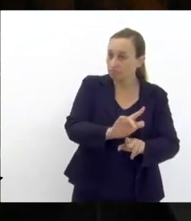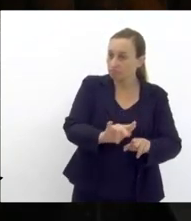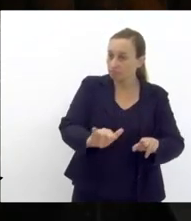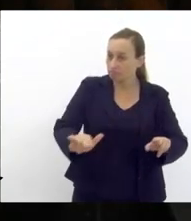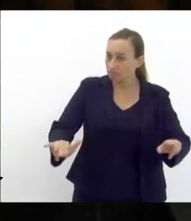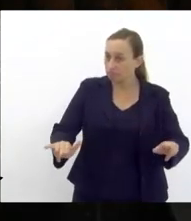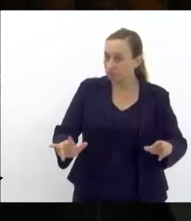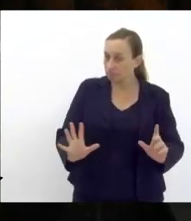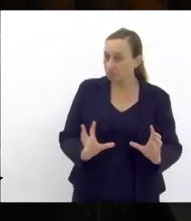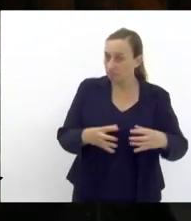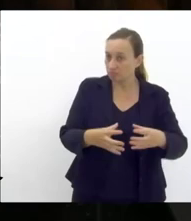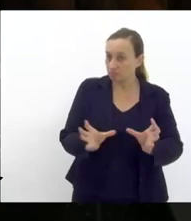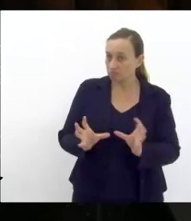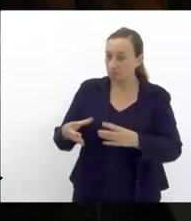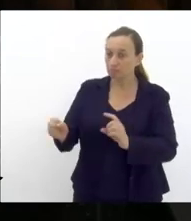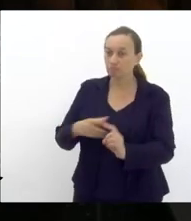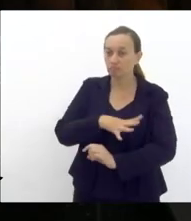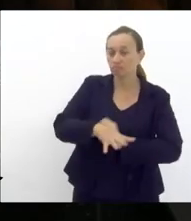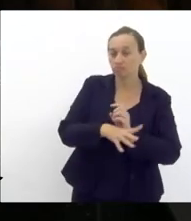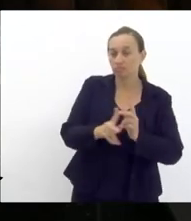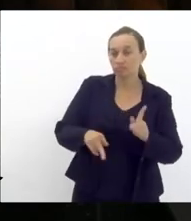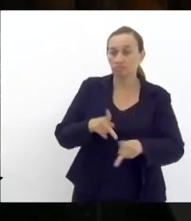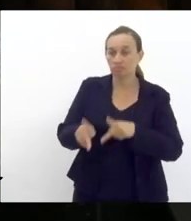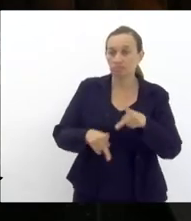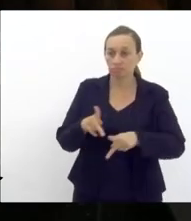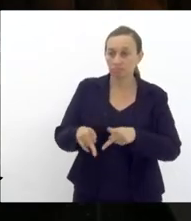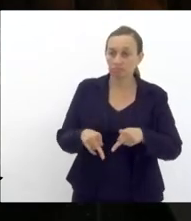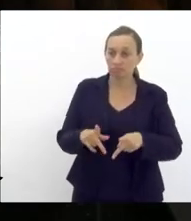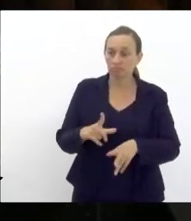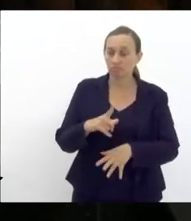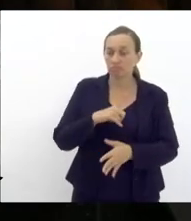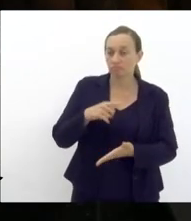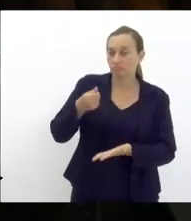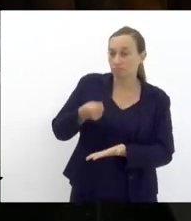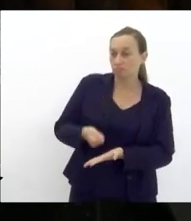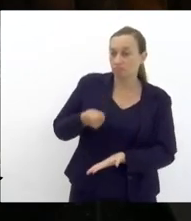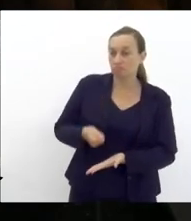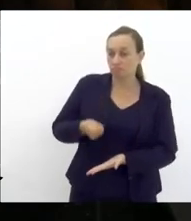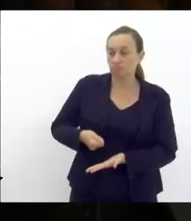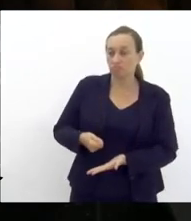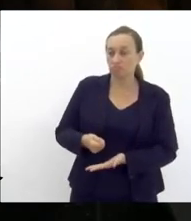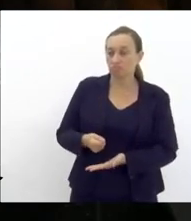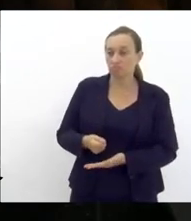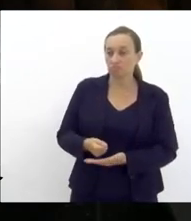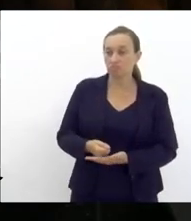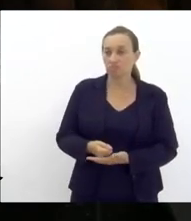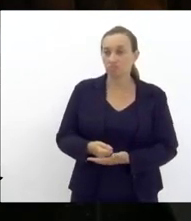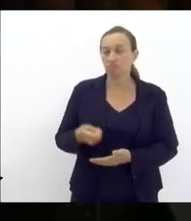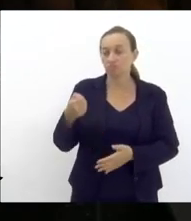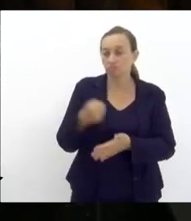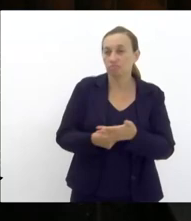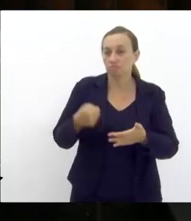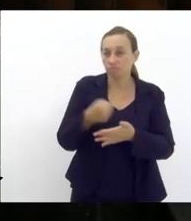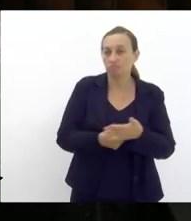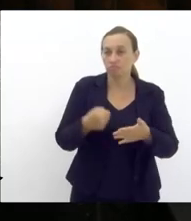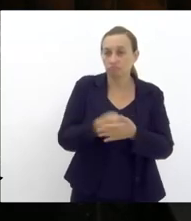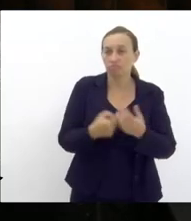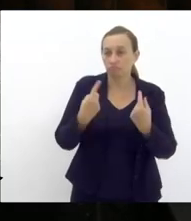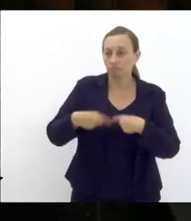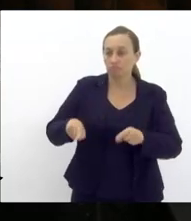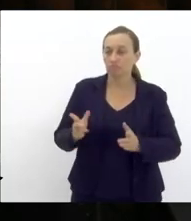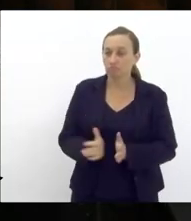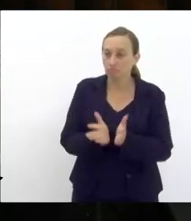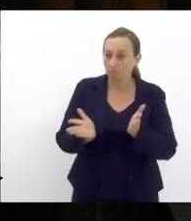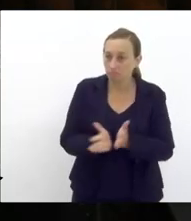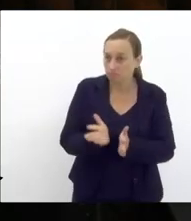camadas sociais do nosso povo temos obrigação de lutar contra